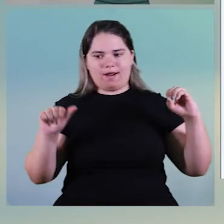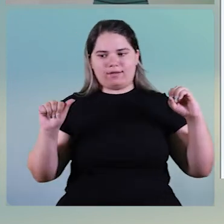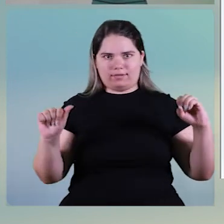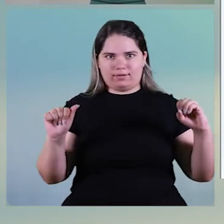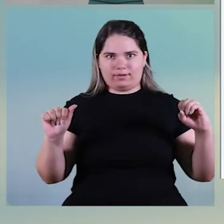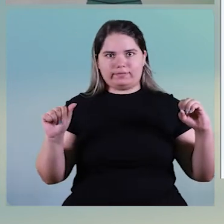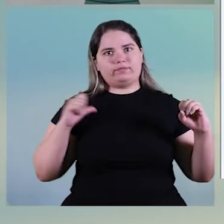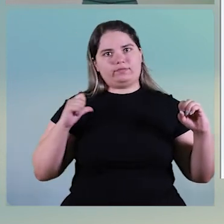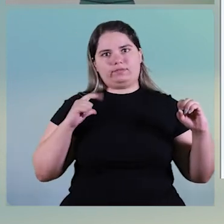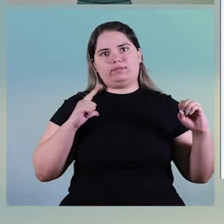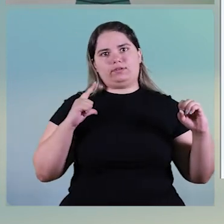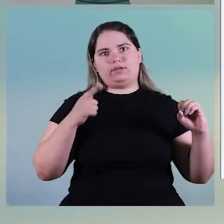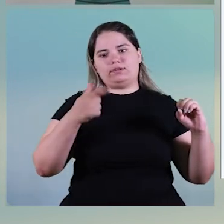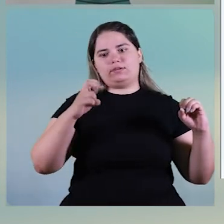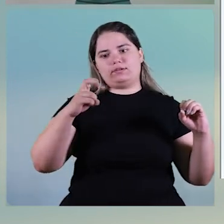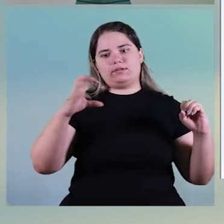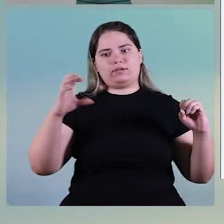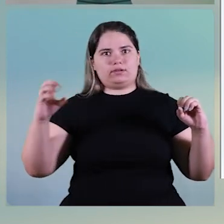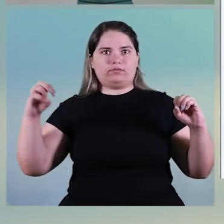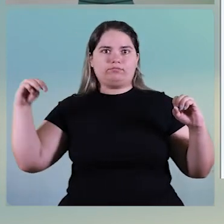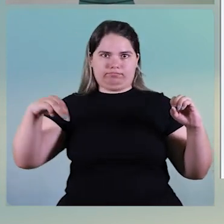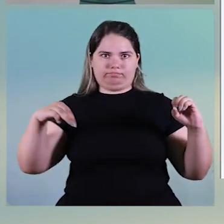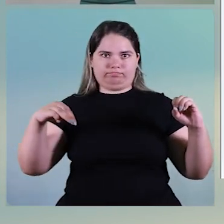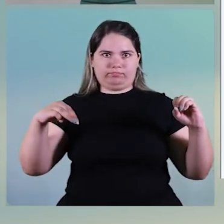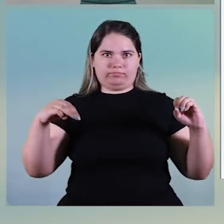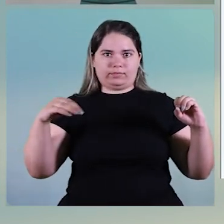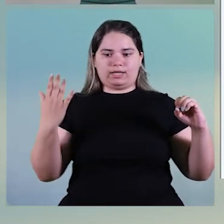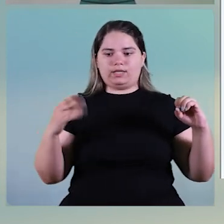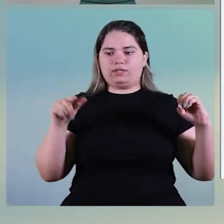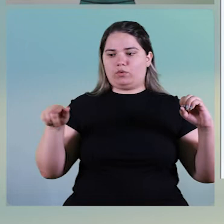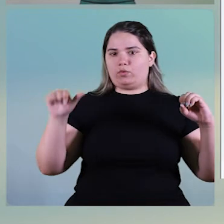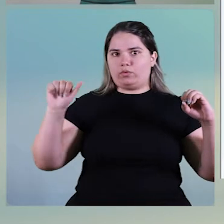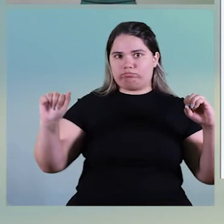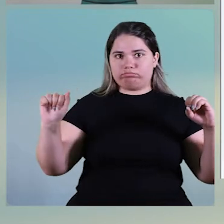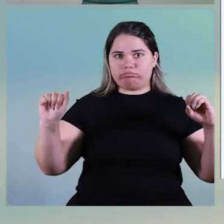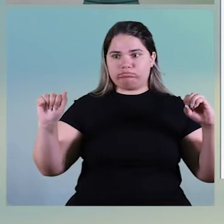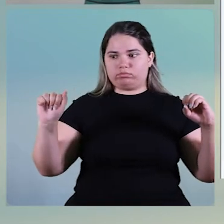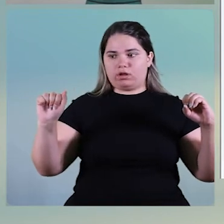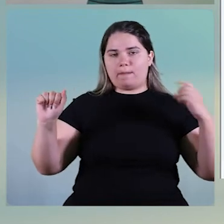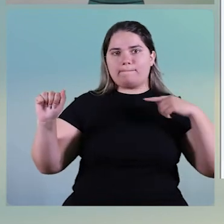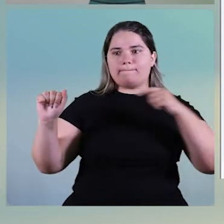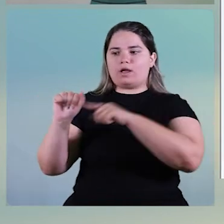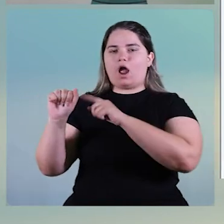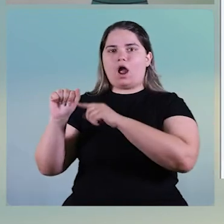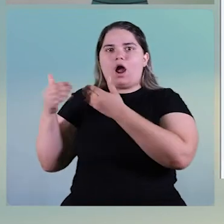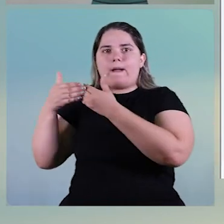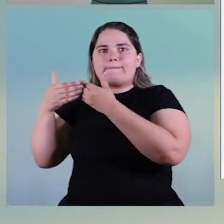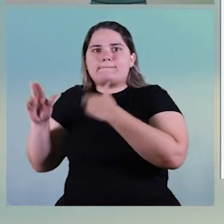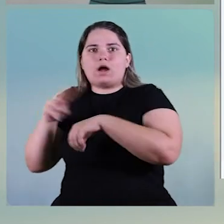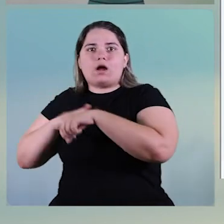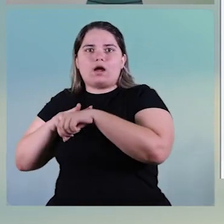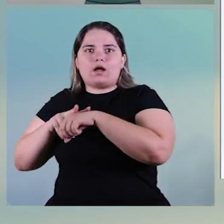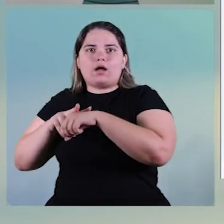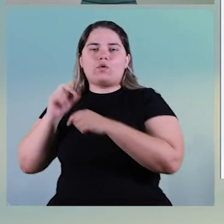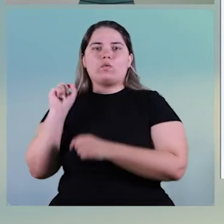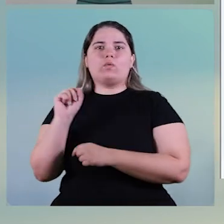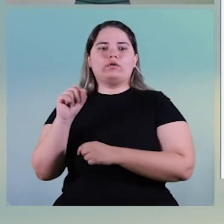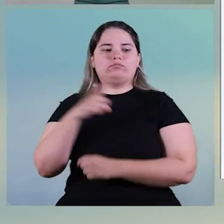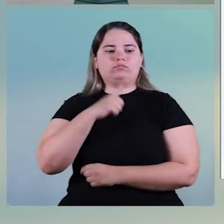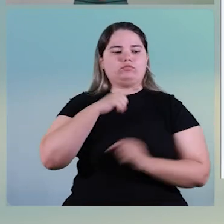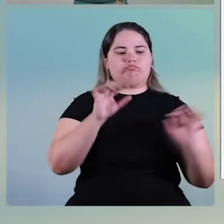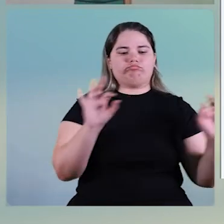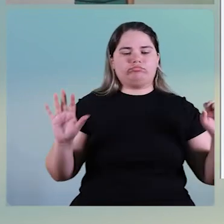e o semáforo A tem 500 metros. Então ele vai abrir, o semáforo A vai abrir depois que o automóvel percorrer